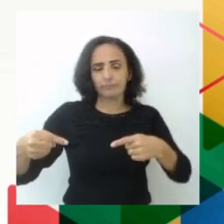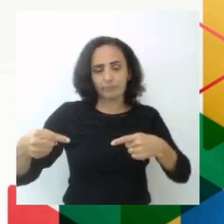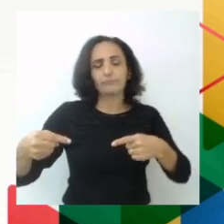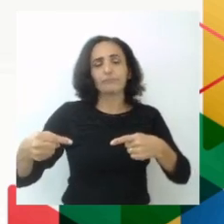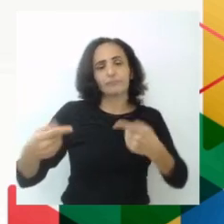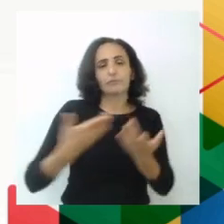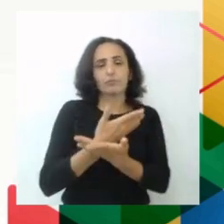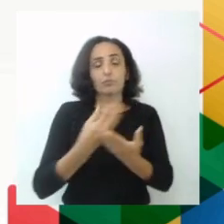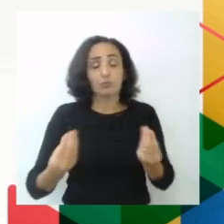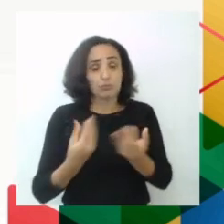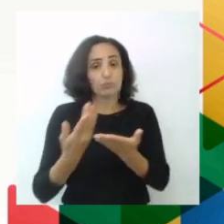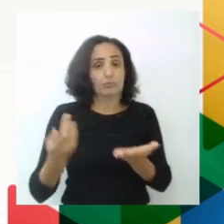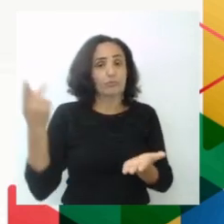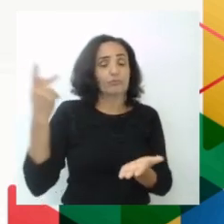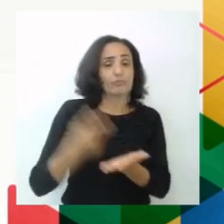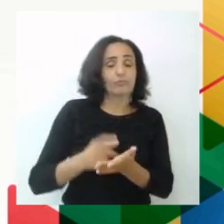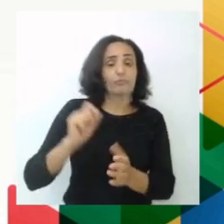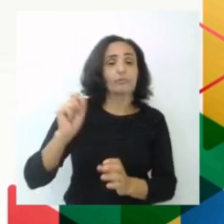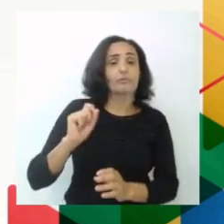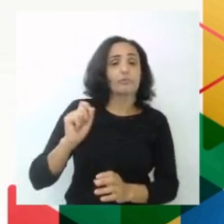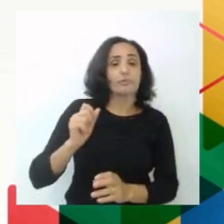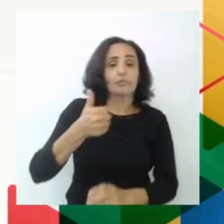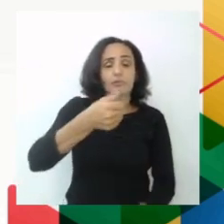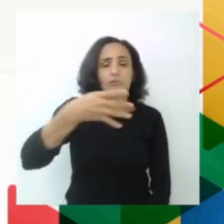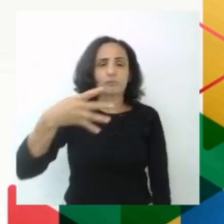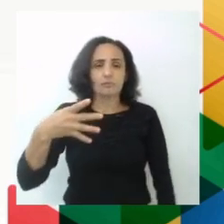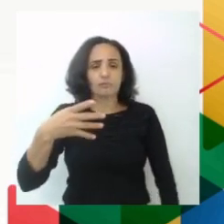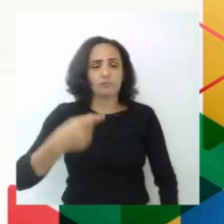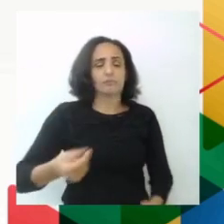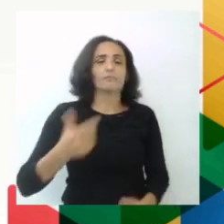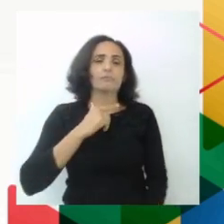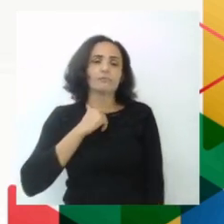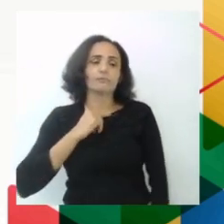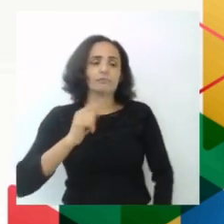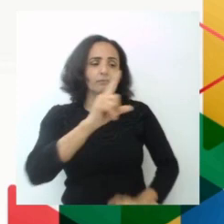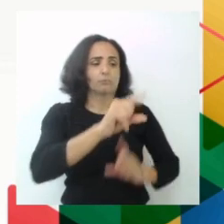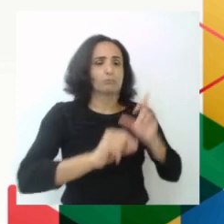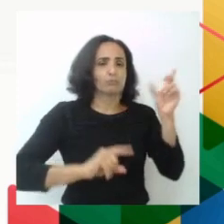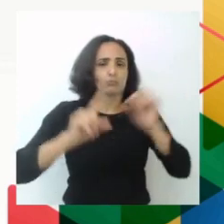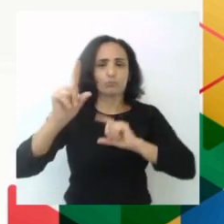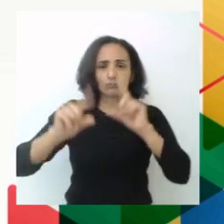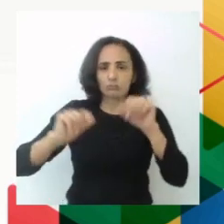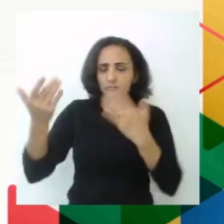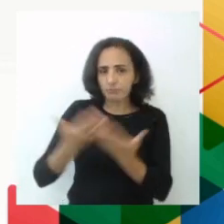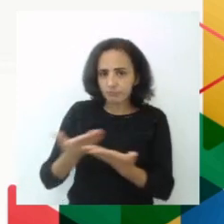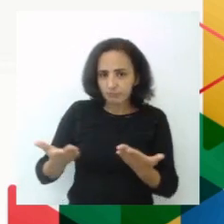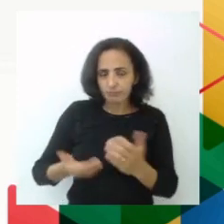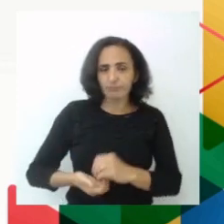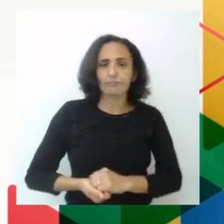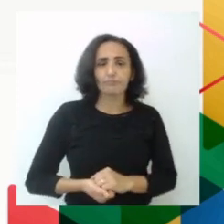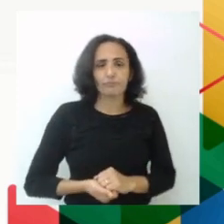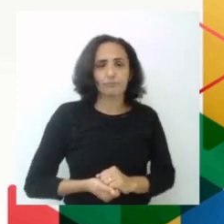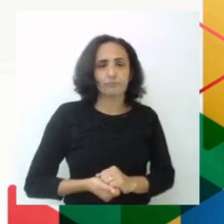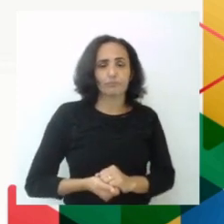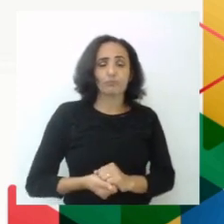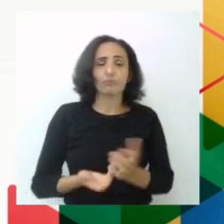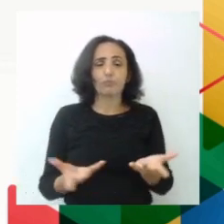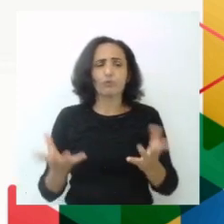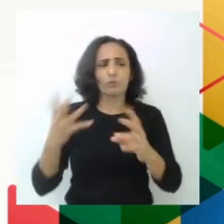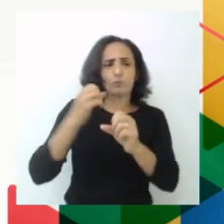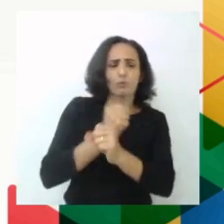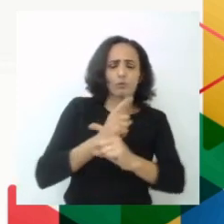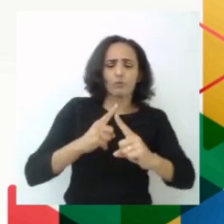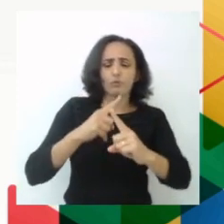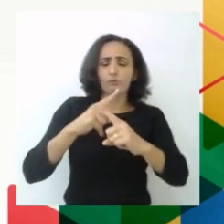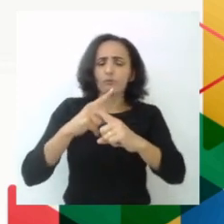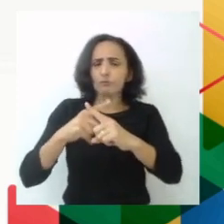o diretor for escolhido, vão restar apenas 14 vagas para a escolha da segunda colocação. E multiplica essas possibilidades.